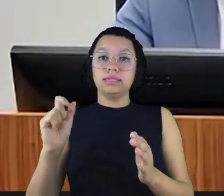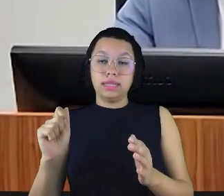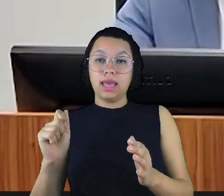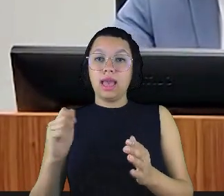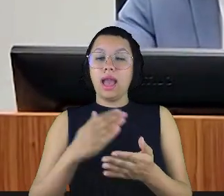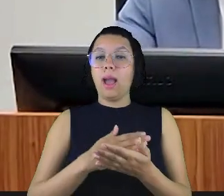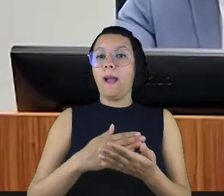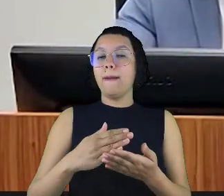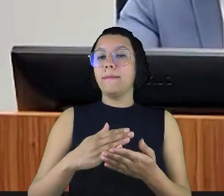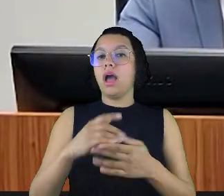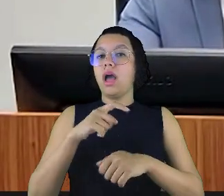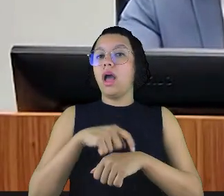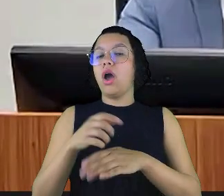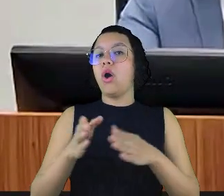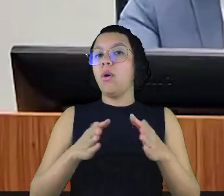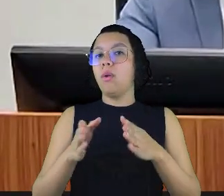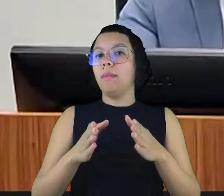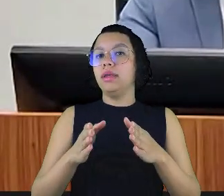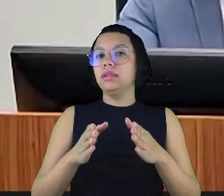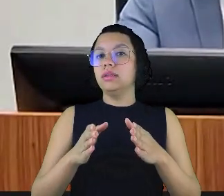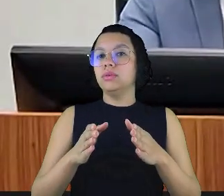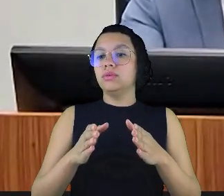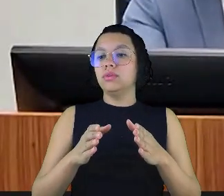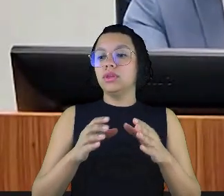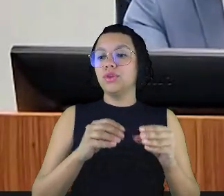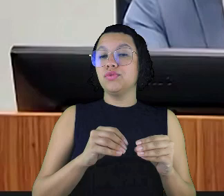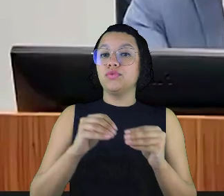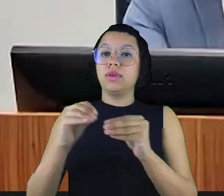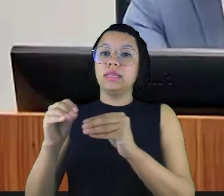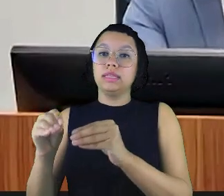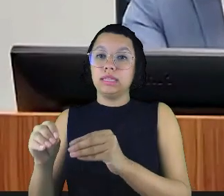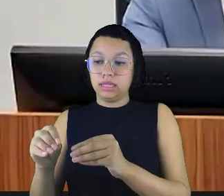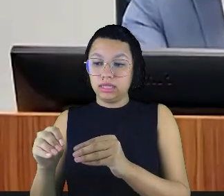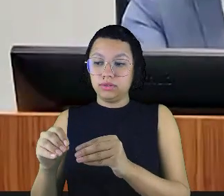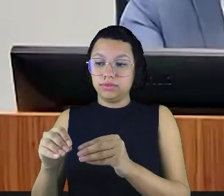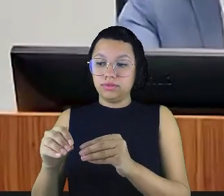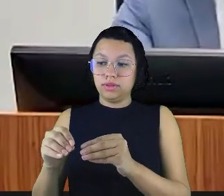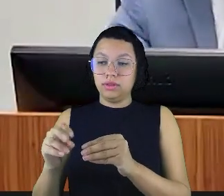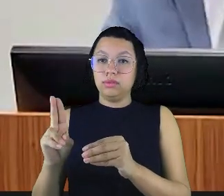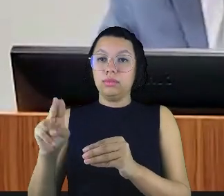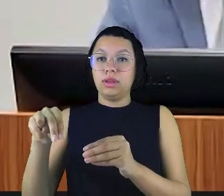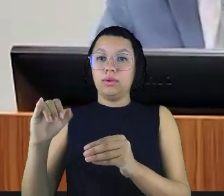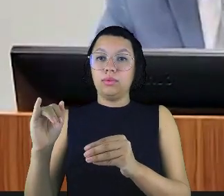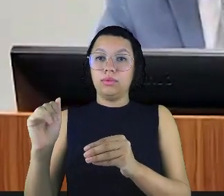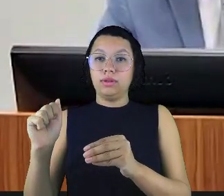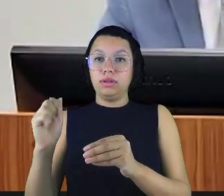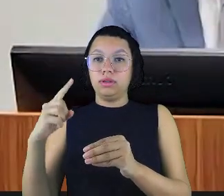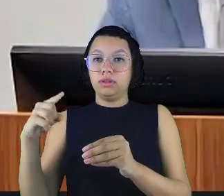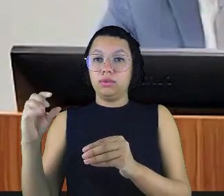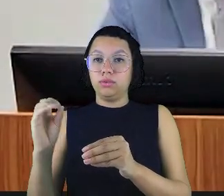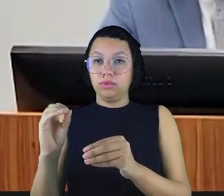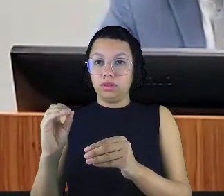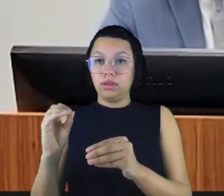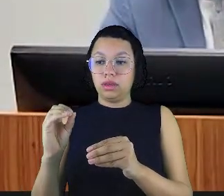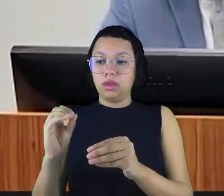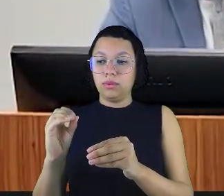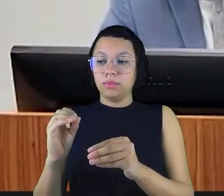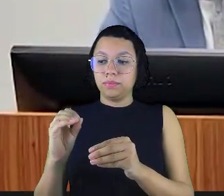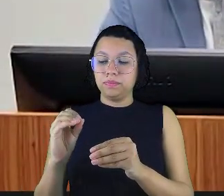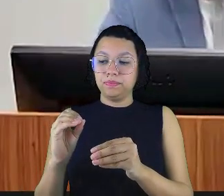momento que foi transferido lá para. É que a gente fala, foi transferido para a União, né? Foi transferido para a União.